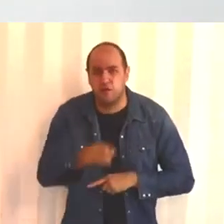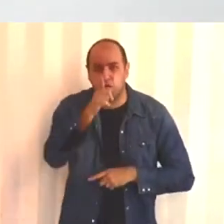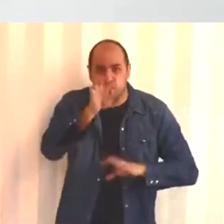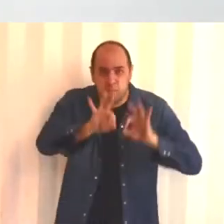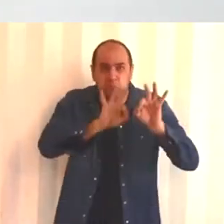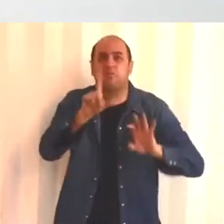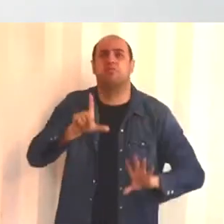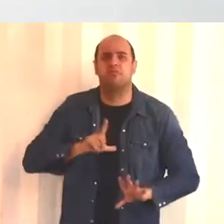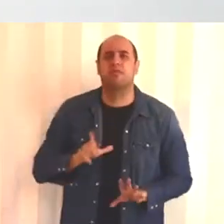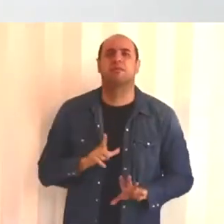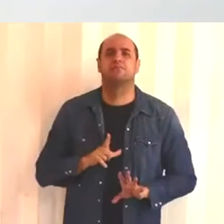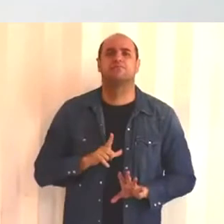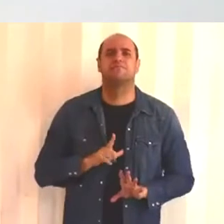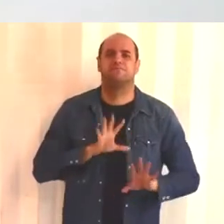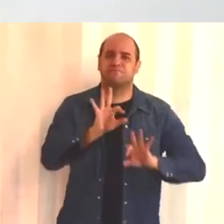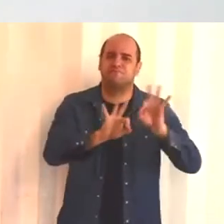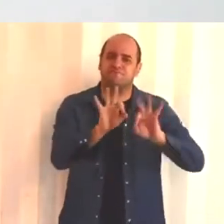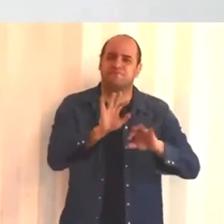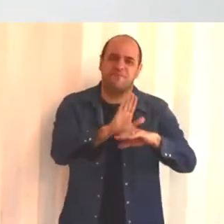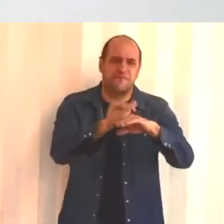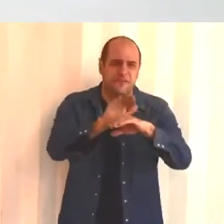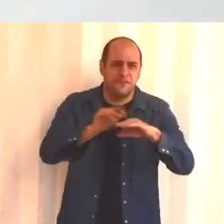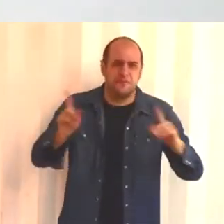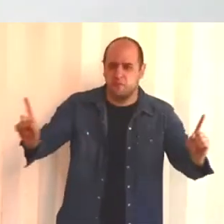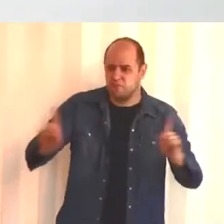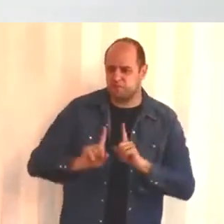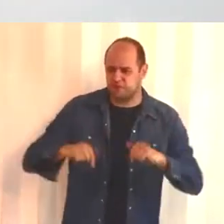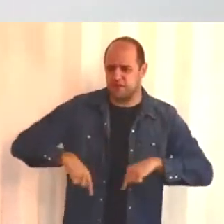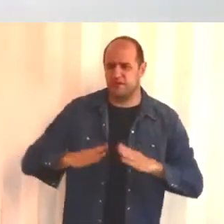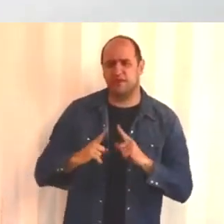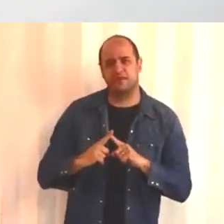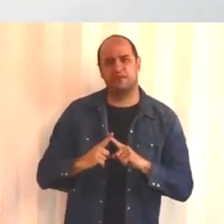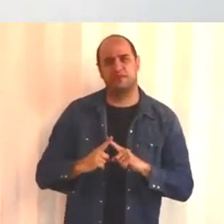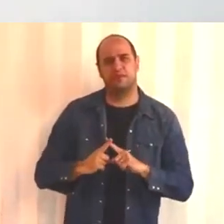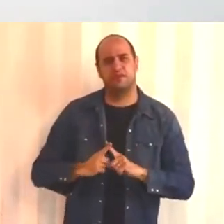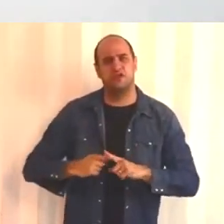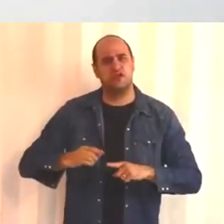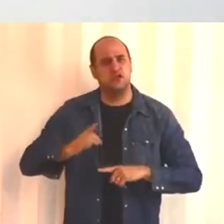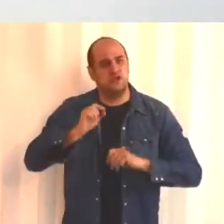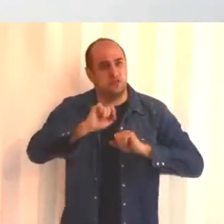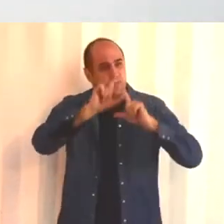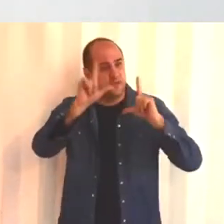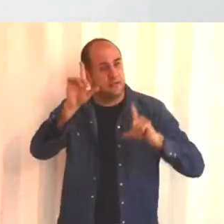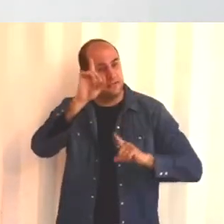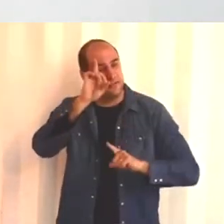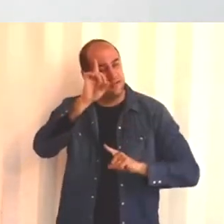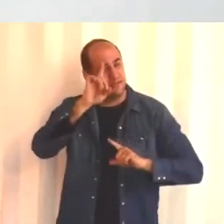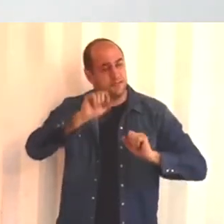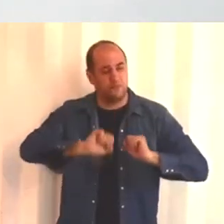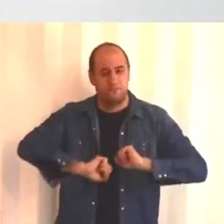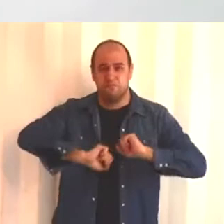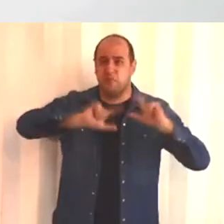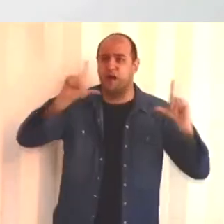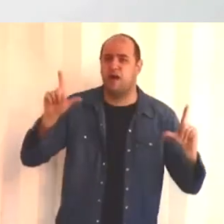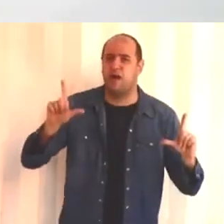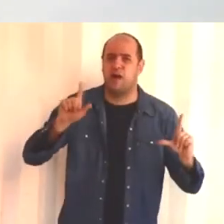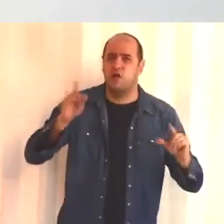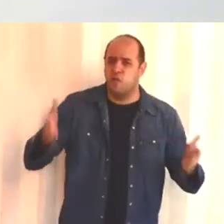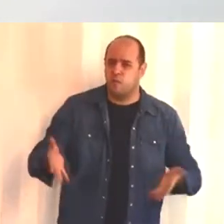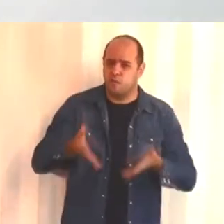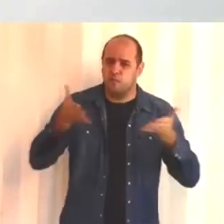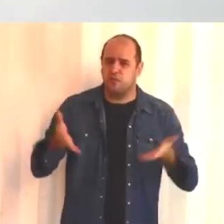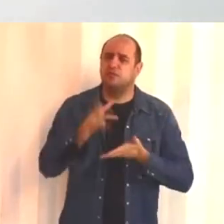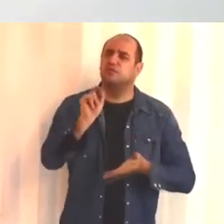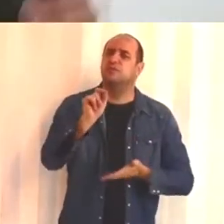motivo é que nos trouxe aqui. Aliás, é esse motivo que deve fazer a gente sair da cama todas as manhãs. O que é que te motiva a sair